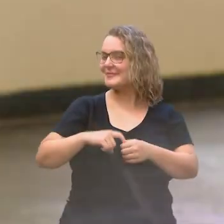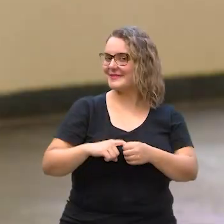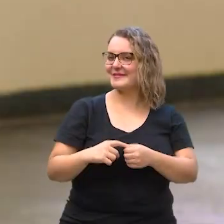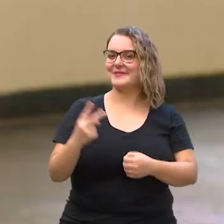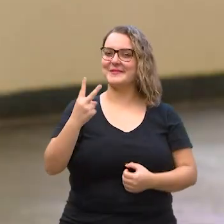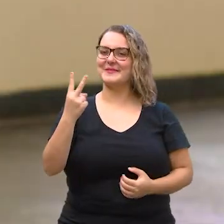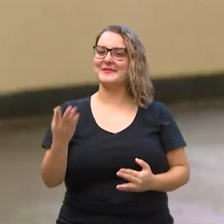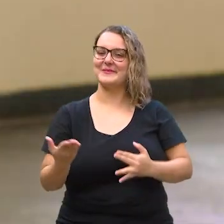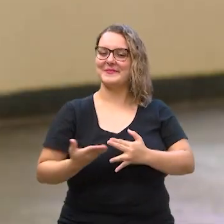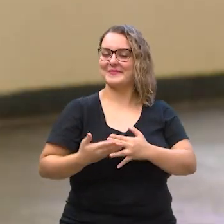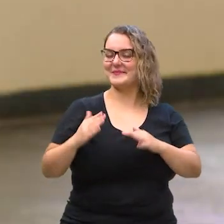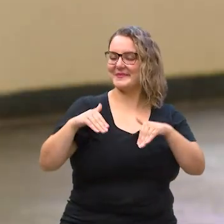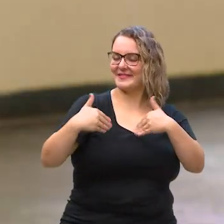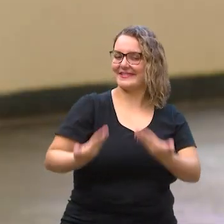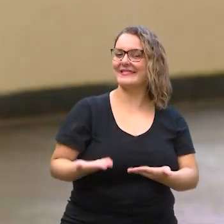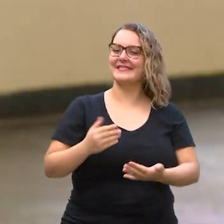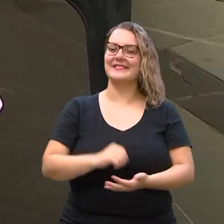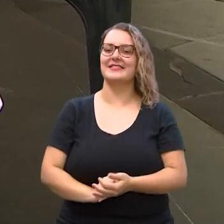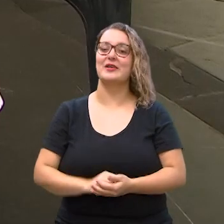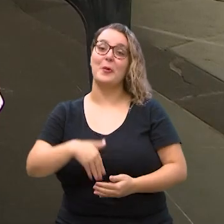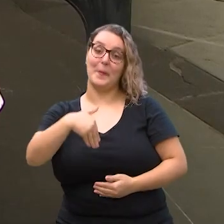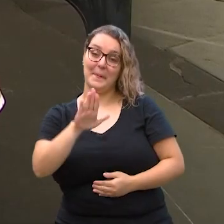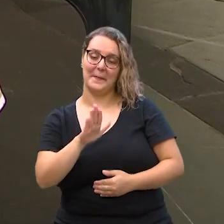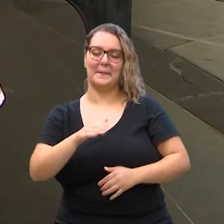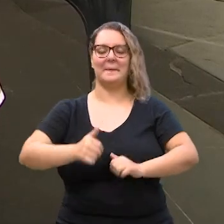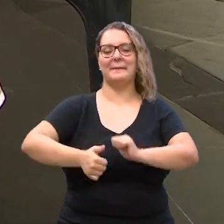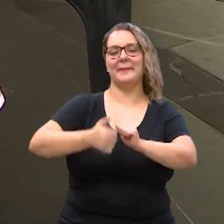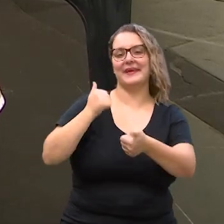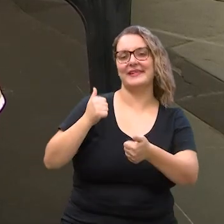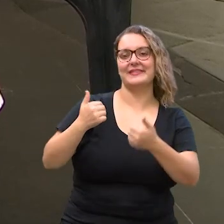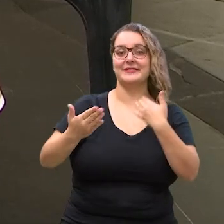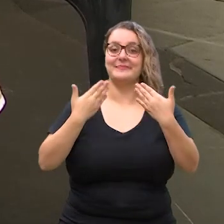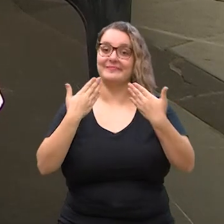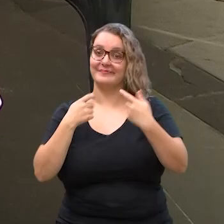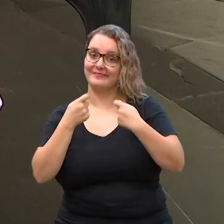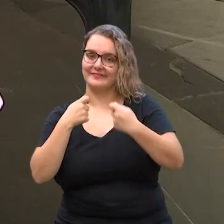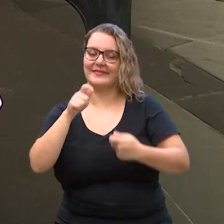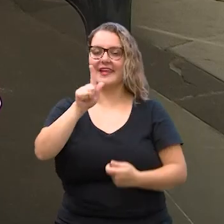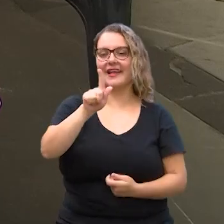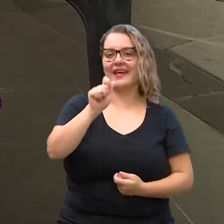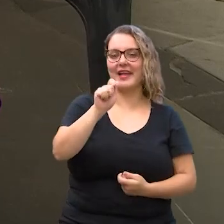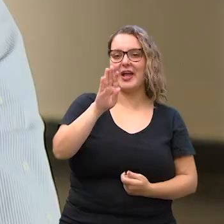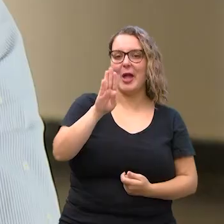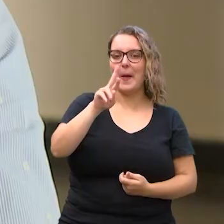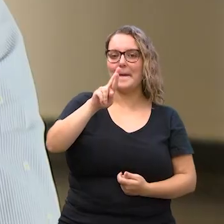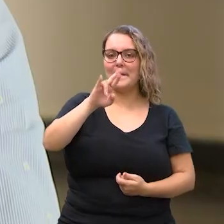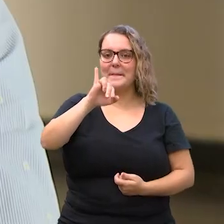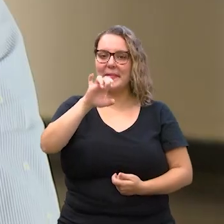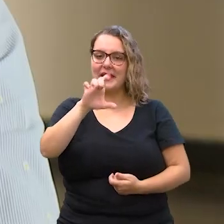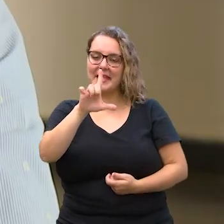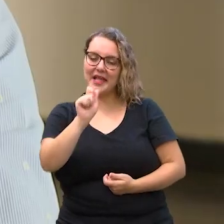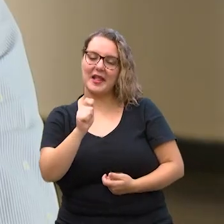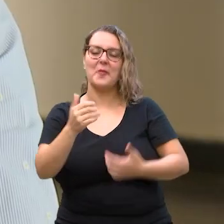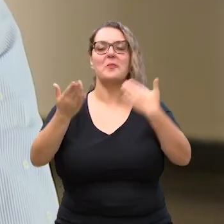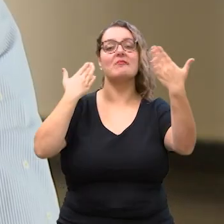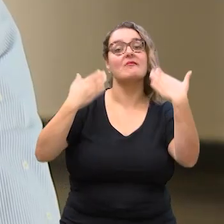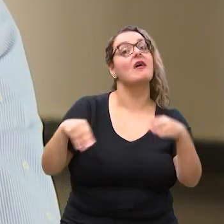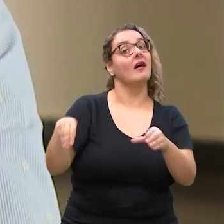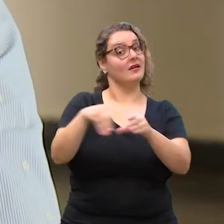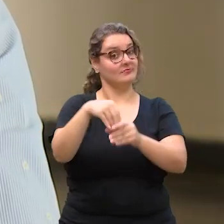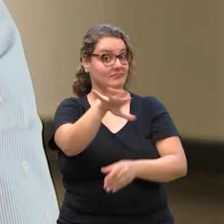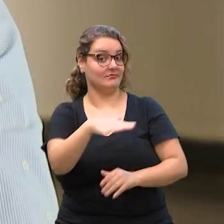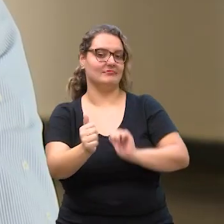Voltamos com o segundo bloco do programa Mais Esportes. Hoje estou entrevistando a Gabriela Finati, que é psicóloga do